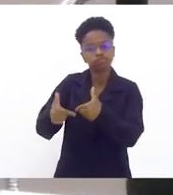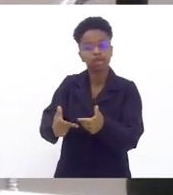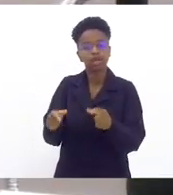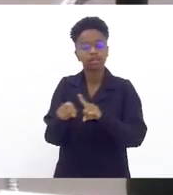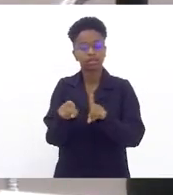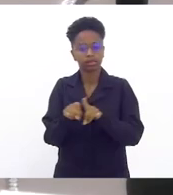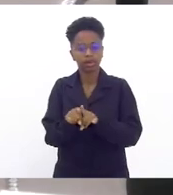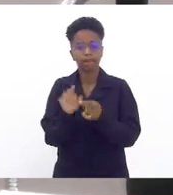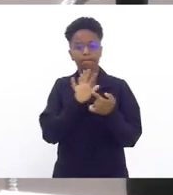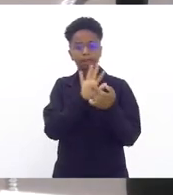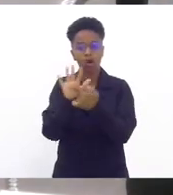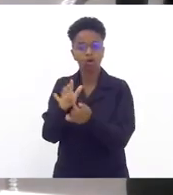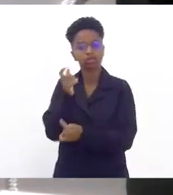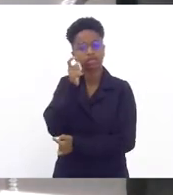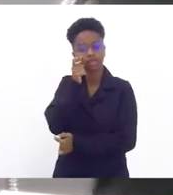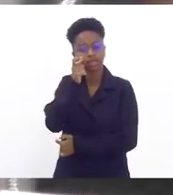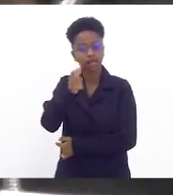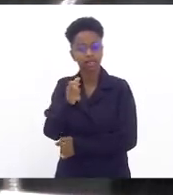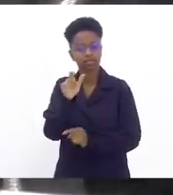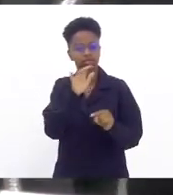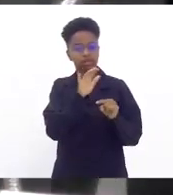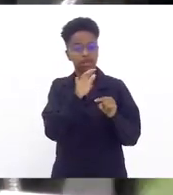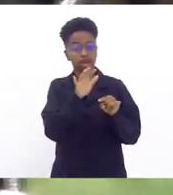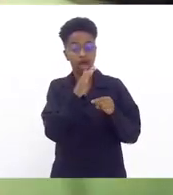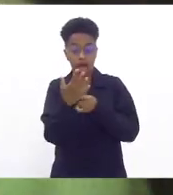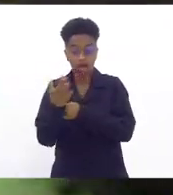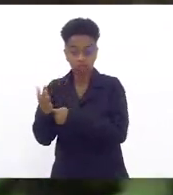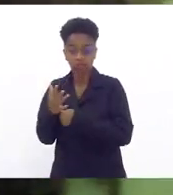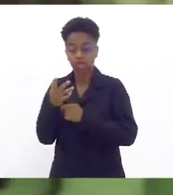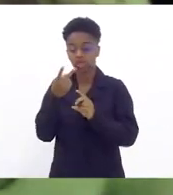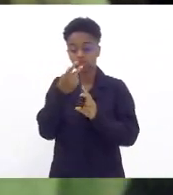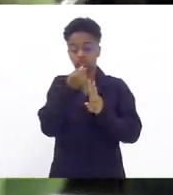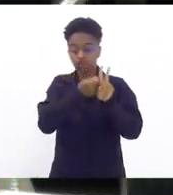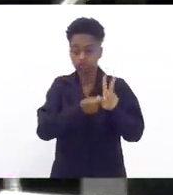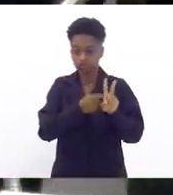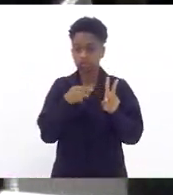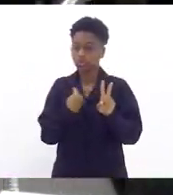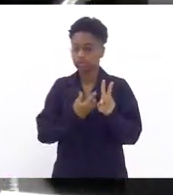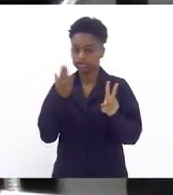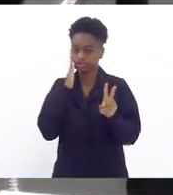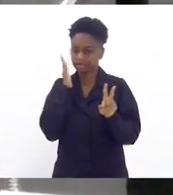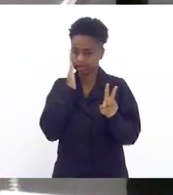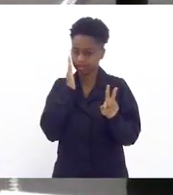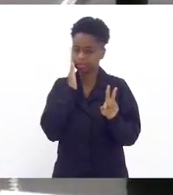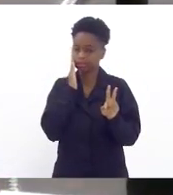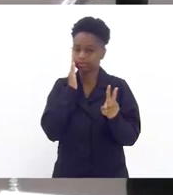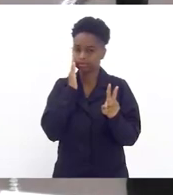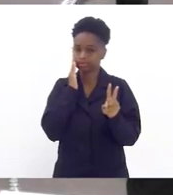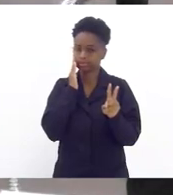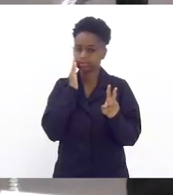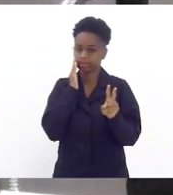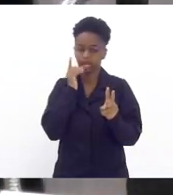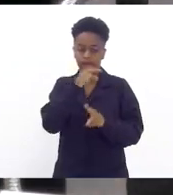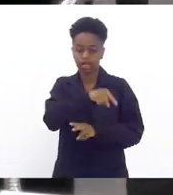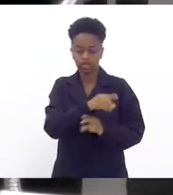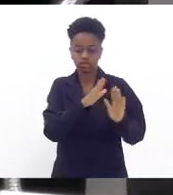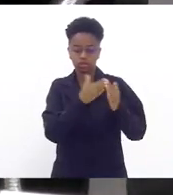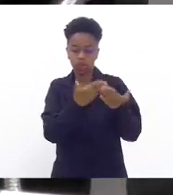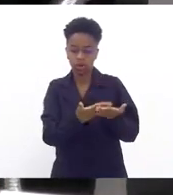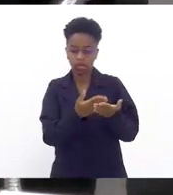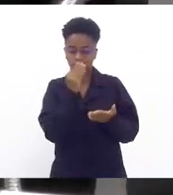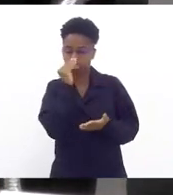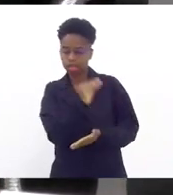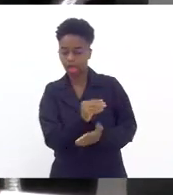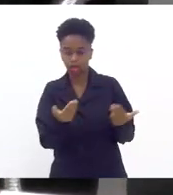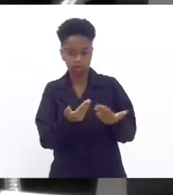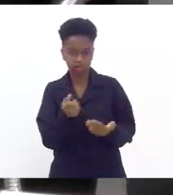esse todo esse interesse nos ajudar nesses dois meses a gente sabe que esse descaso na na Martins Pena já não é de hoje